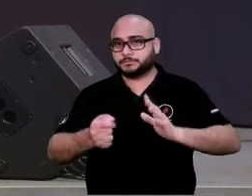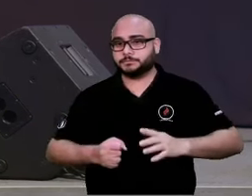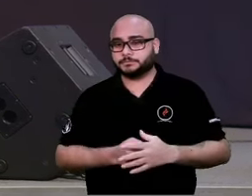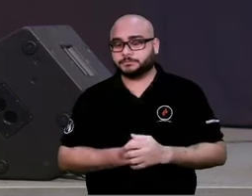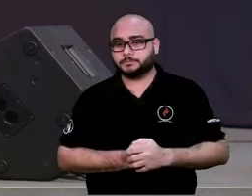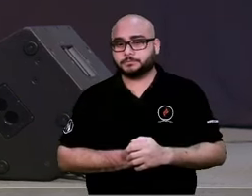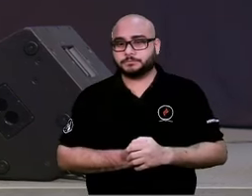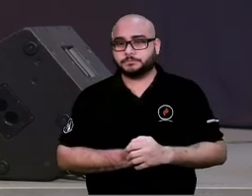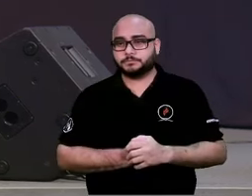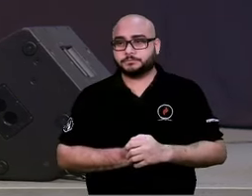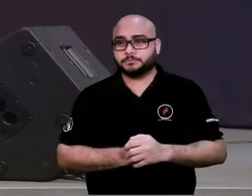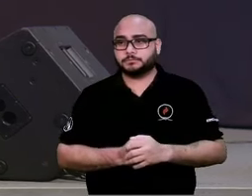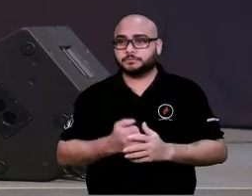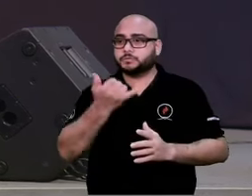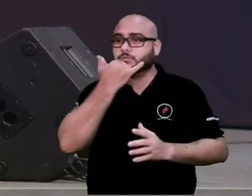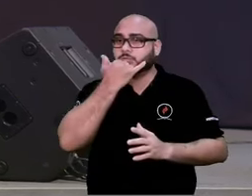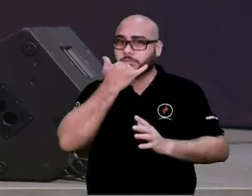verso 6, perdão.